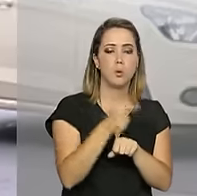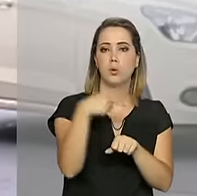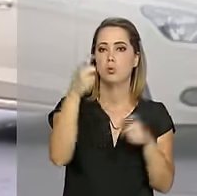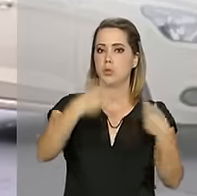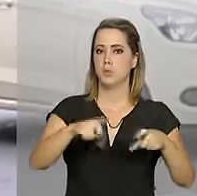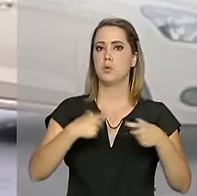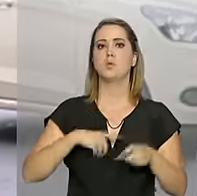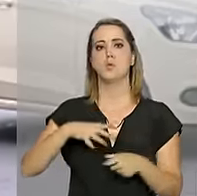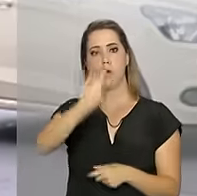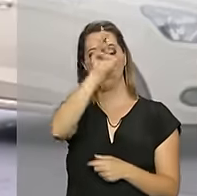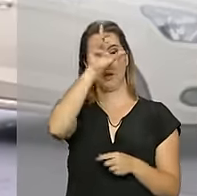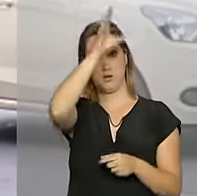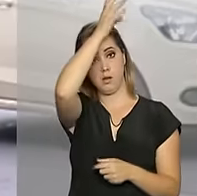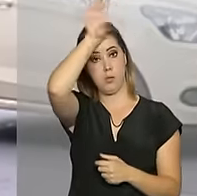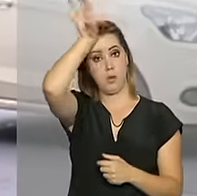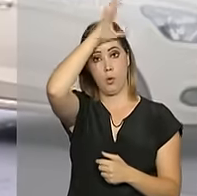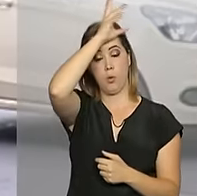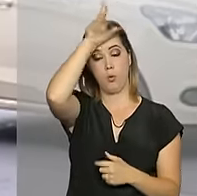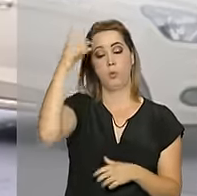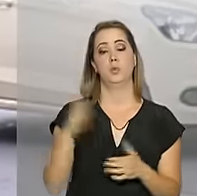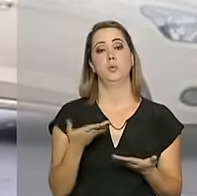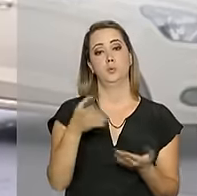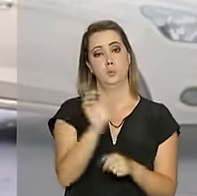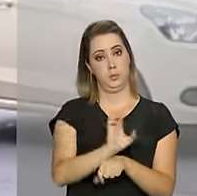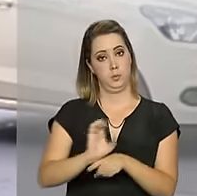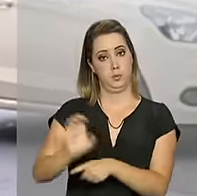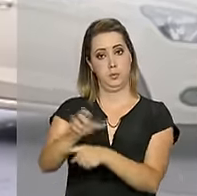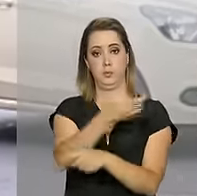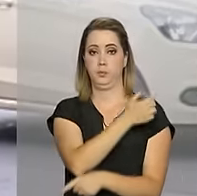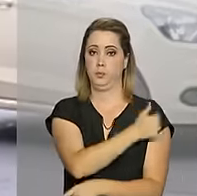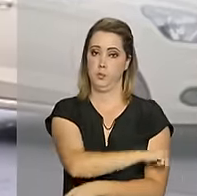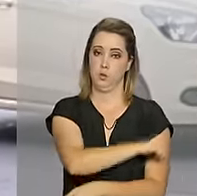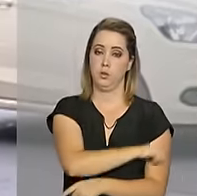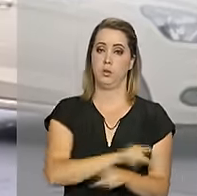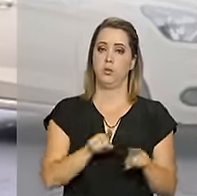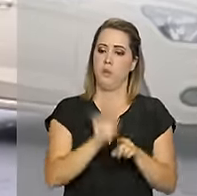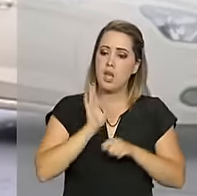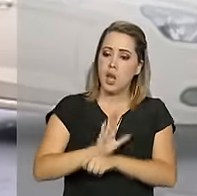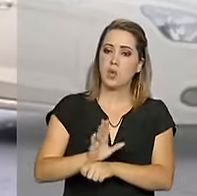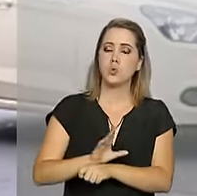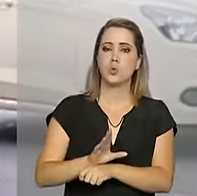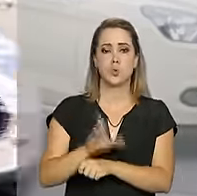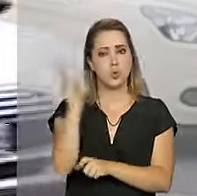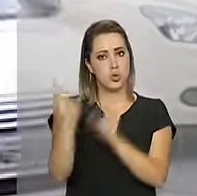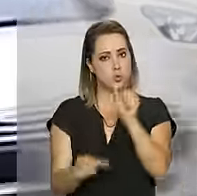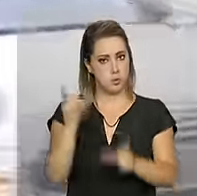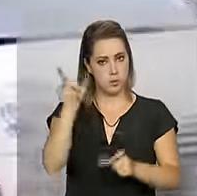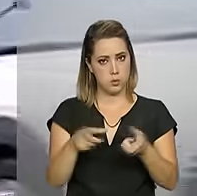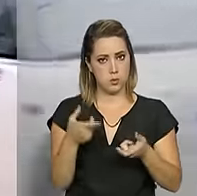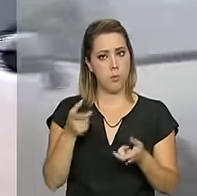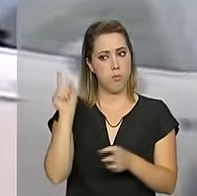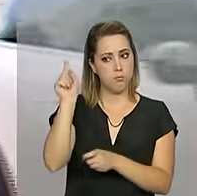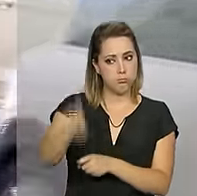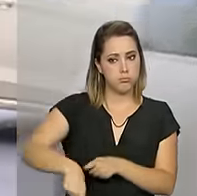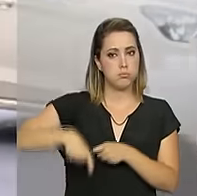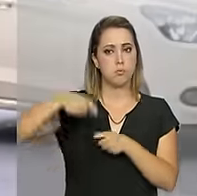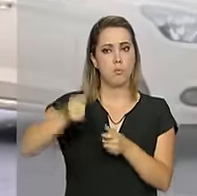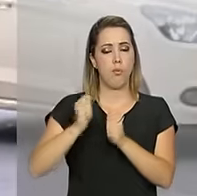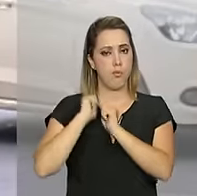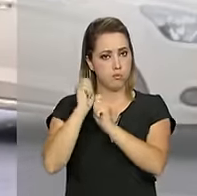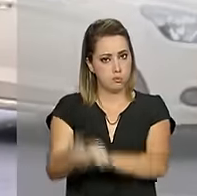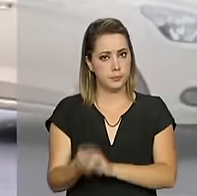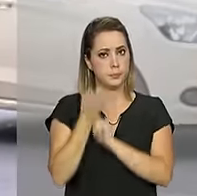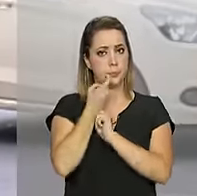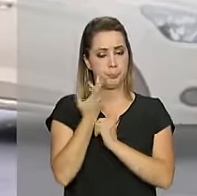Corpo de Bombeiros do Estado do Rio de Janeiro e de barcos pesqueiros. A nota da Marinha informa também que o navio patrulha